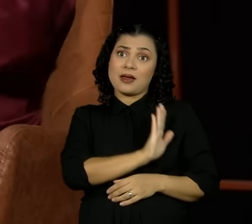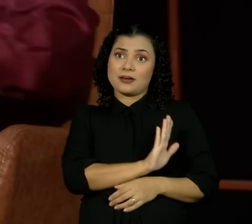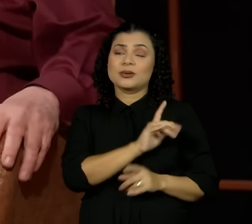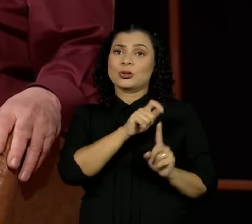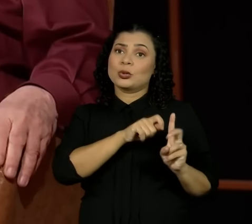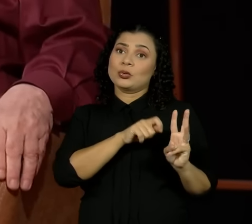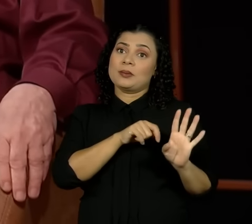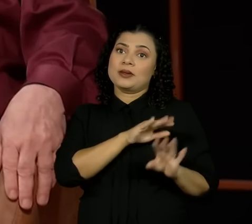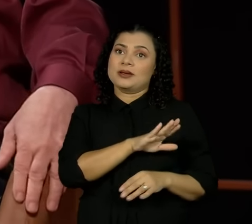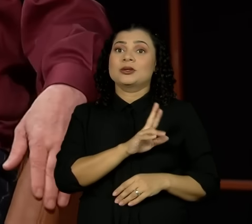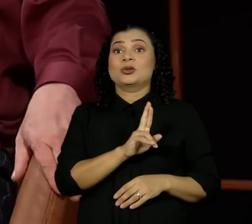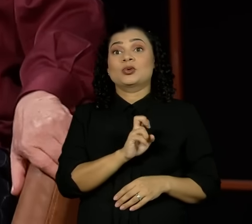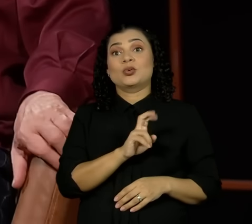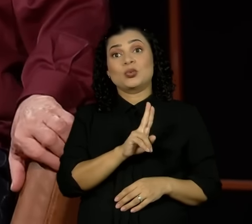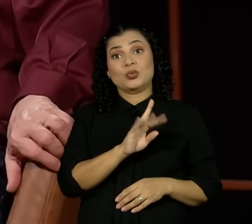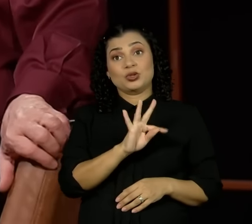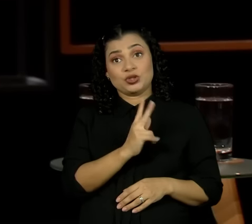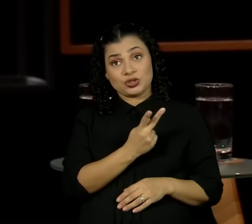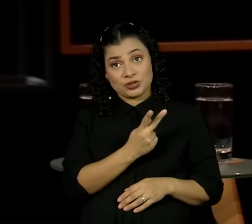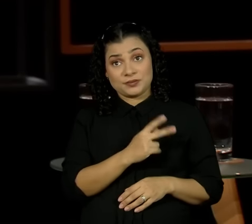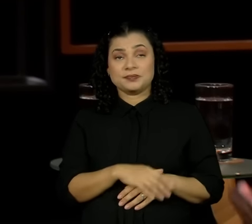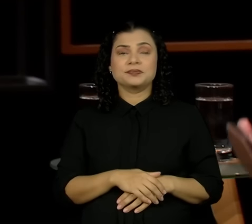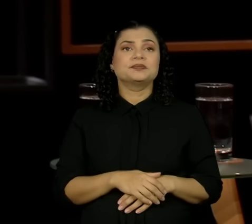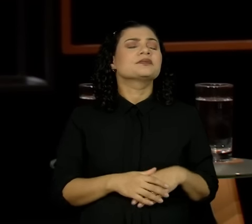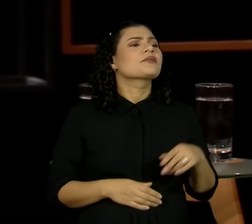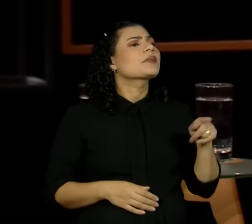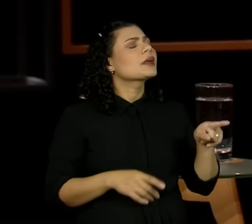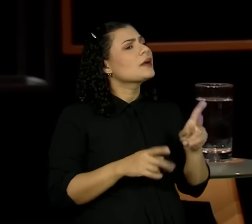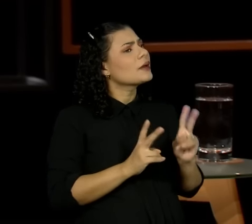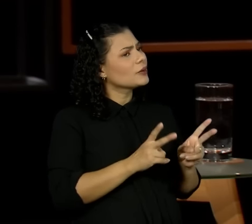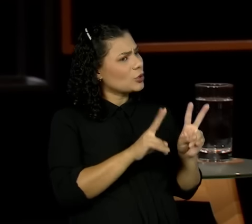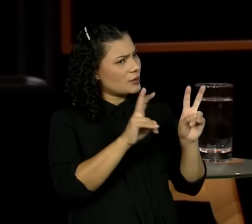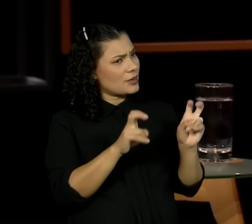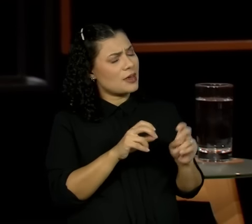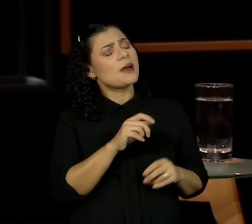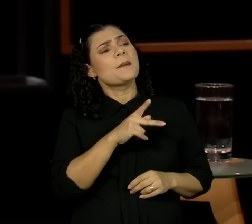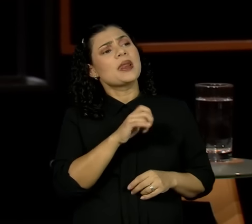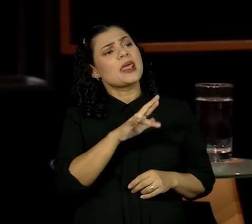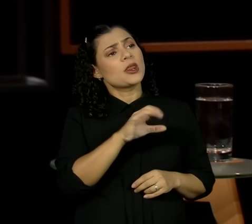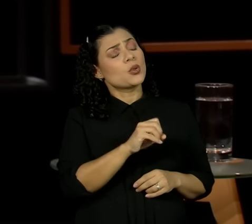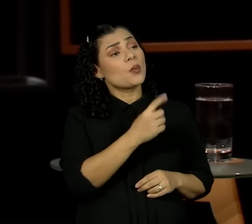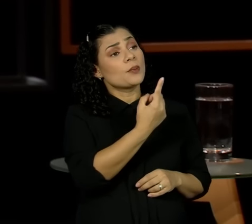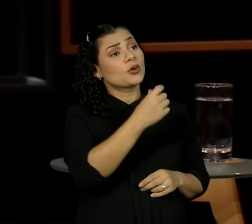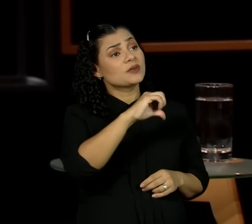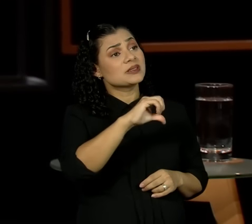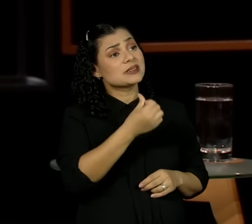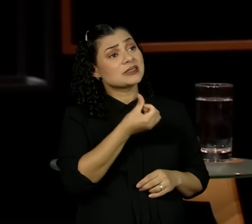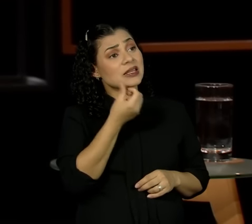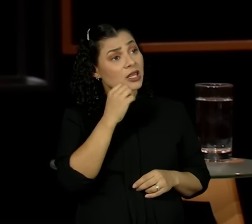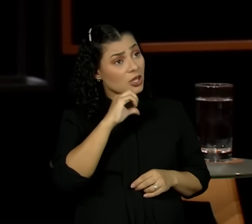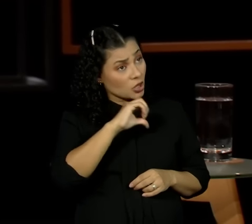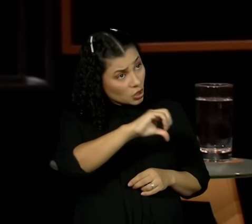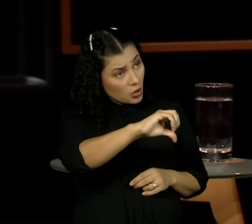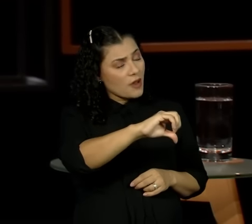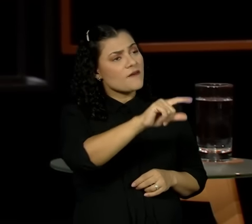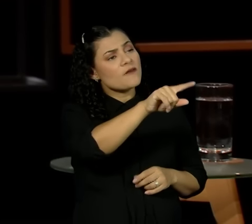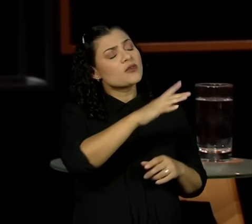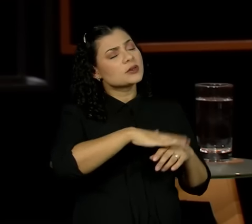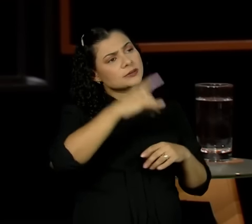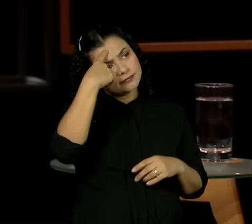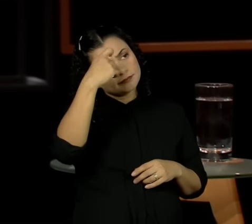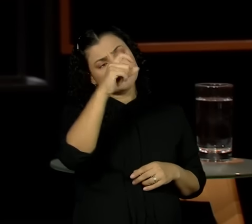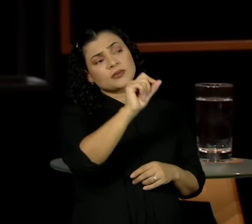mês, direitinho, né? Agora, ainda sobre o Plínio, em 69, você resolveu